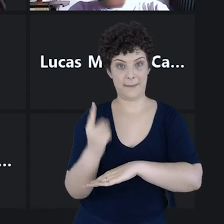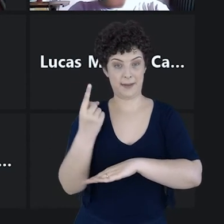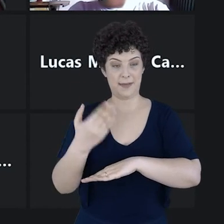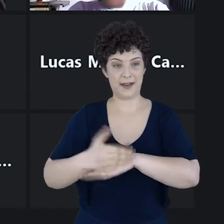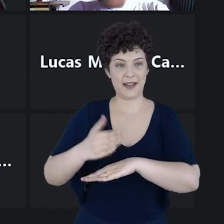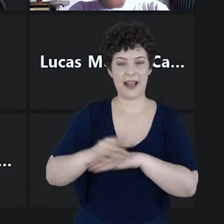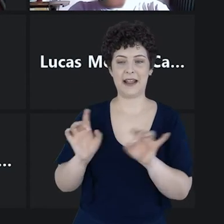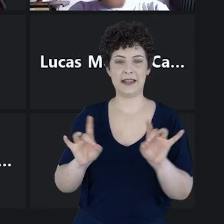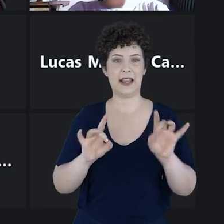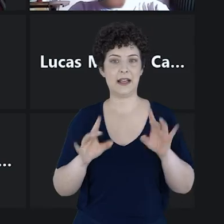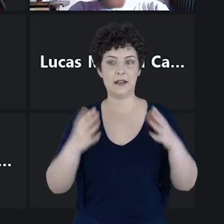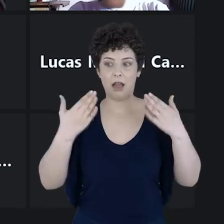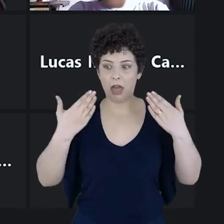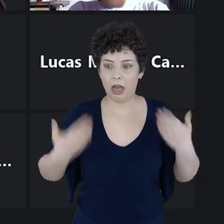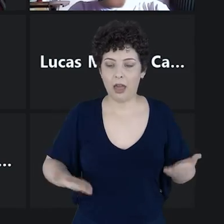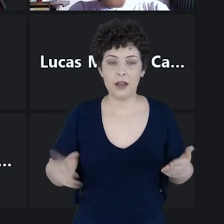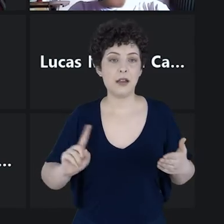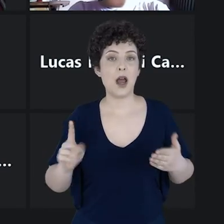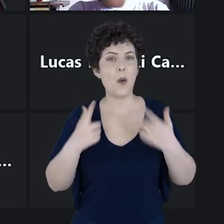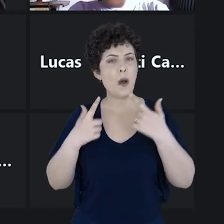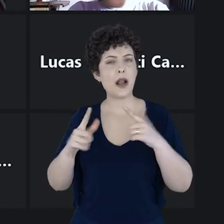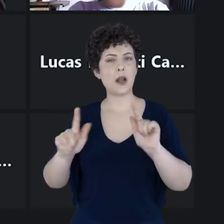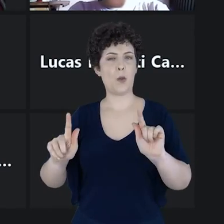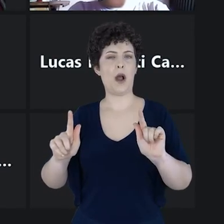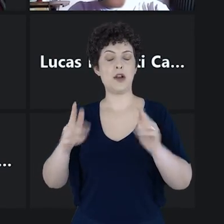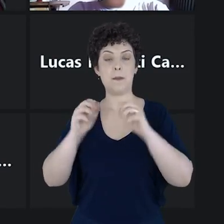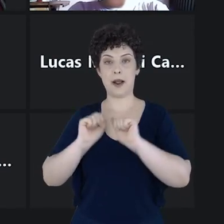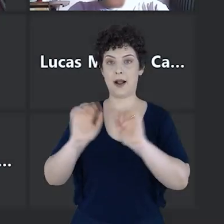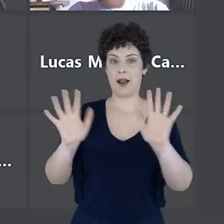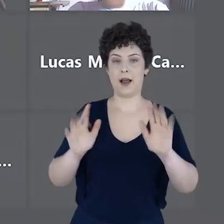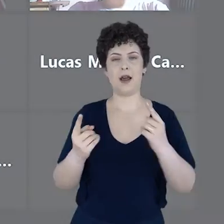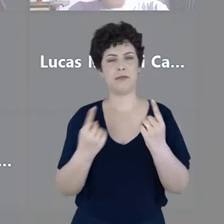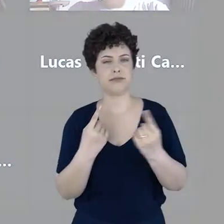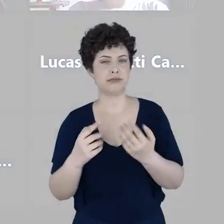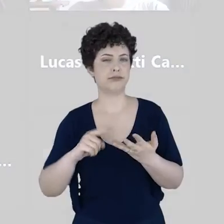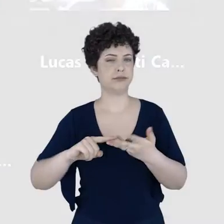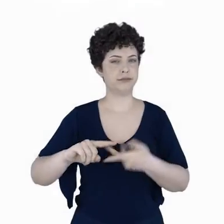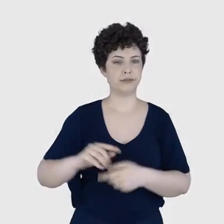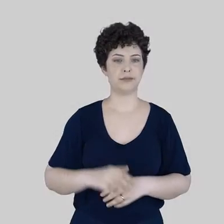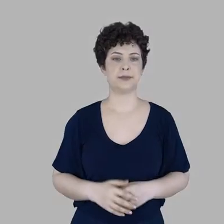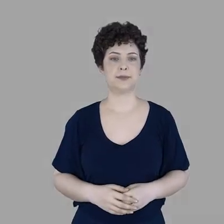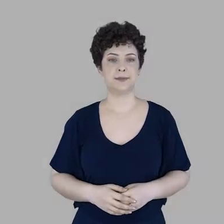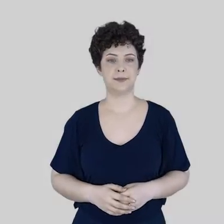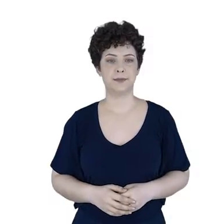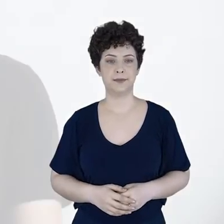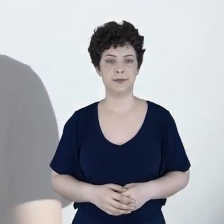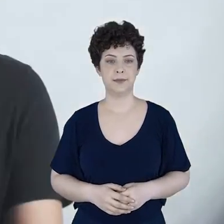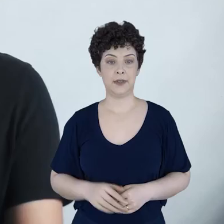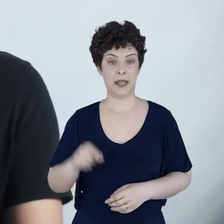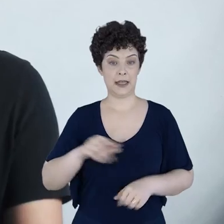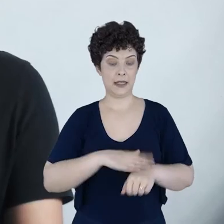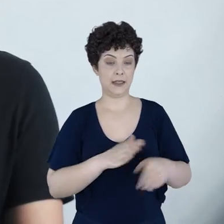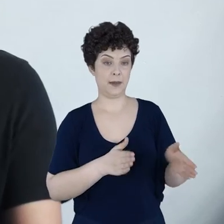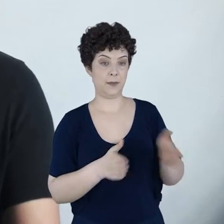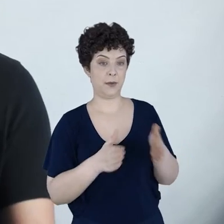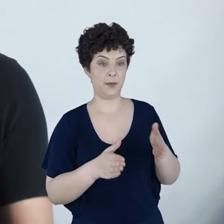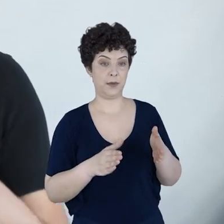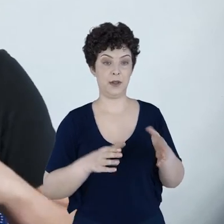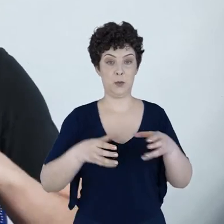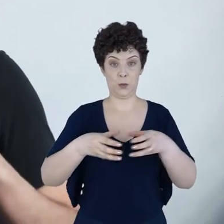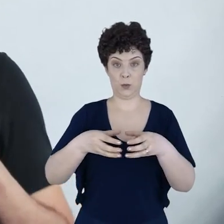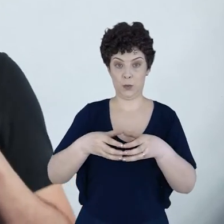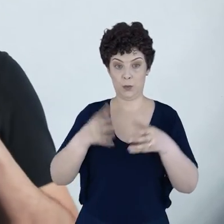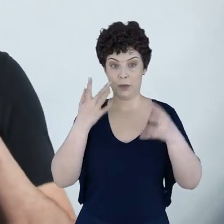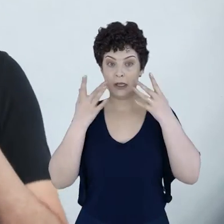essas questões técnicas, elas não apareceram tanto. A linguagem foi mais clara, né? Os diálogos foram um pouco mais claros. Antônio Salvador. E nesse momento,